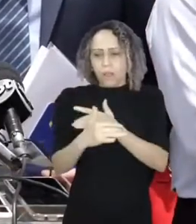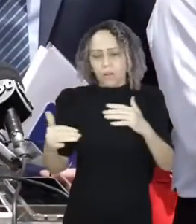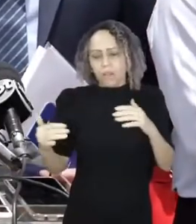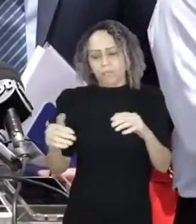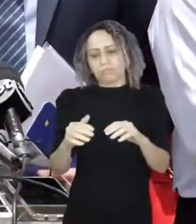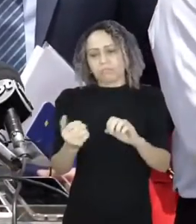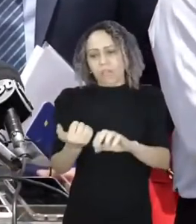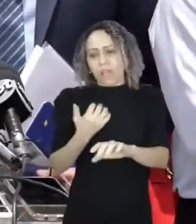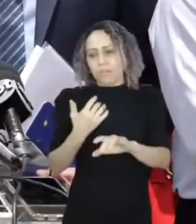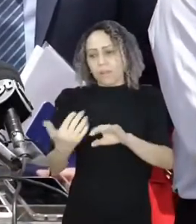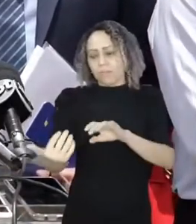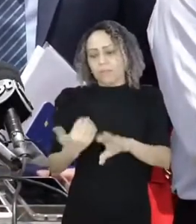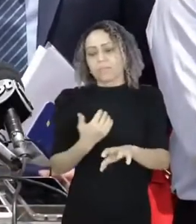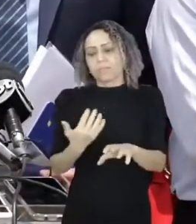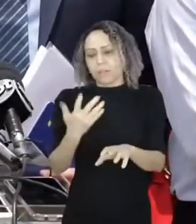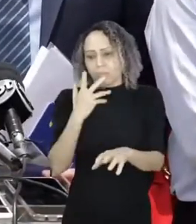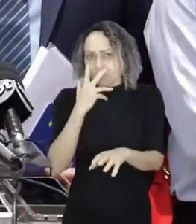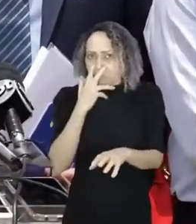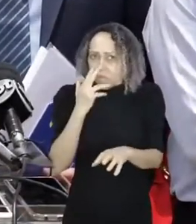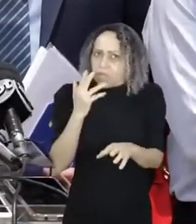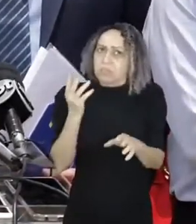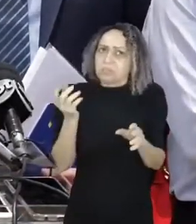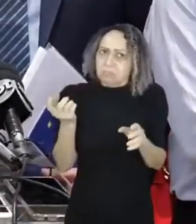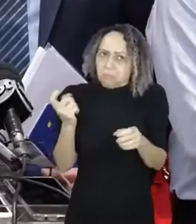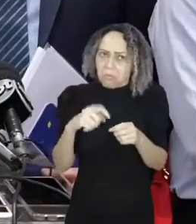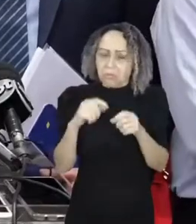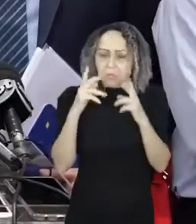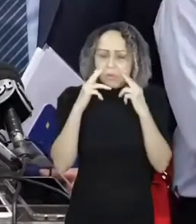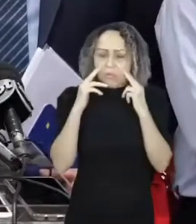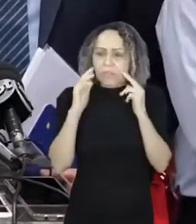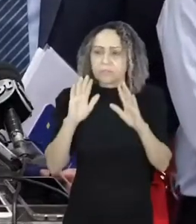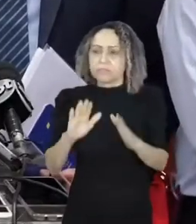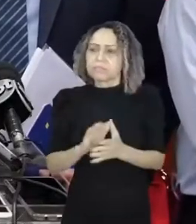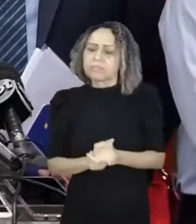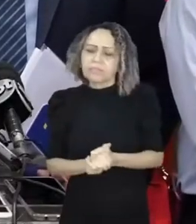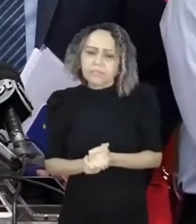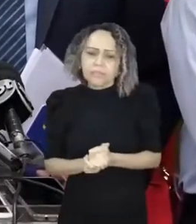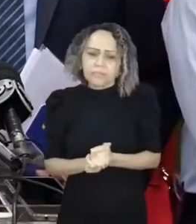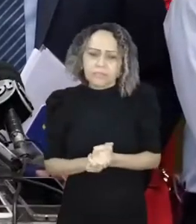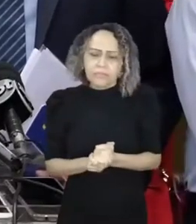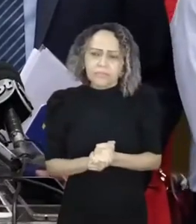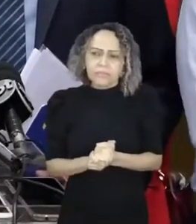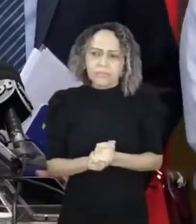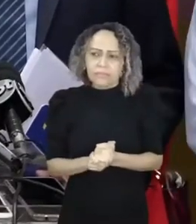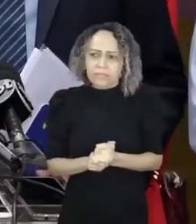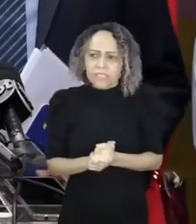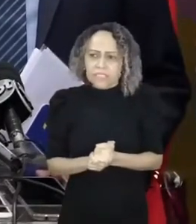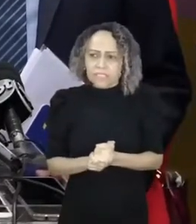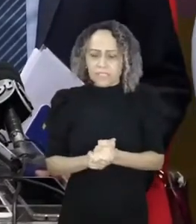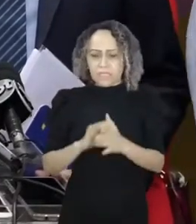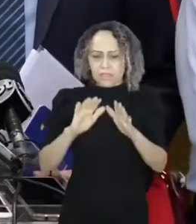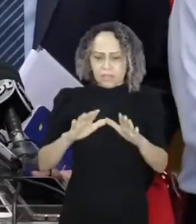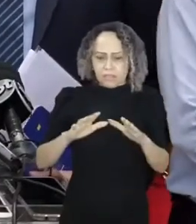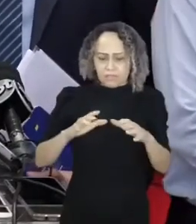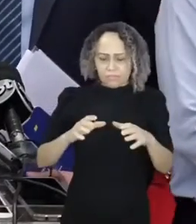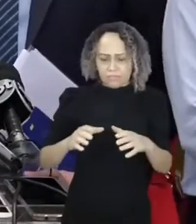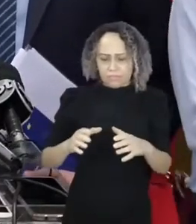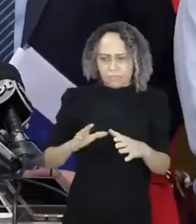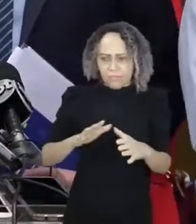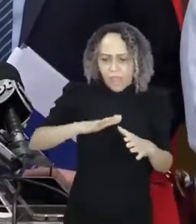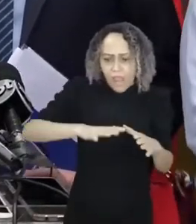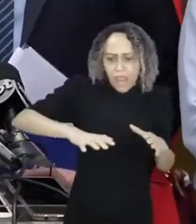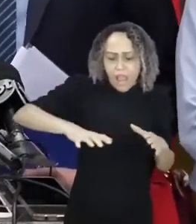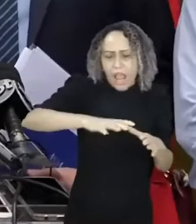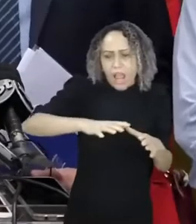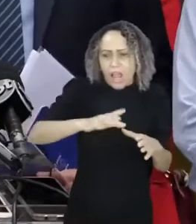algum avanço em relação à PEC da transição? O que, que deve ser abarcado? Tem alguma novidade em relação a isso? Não, a área técnica está discutindo junto com o